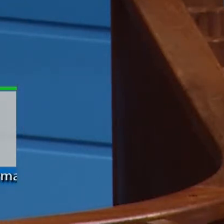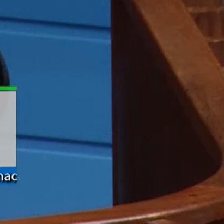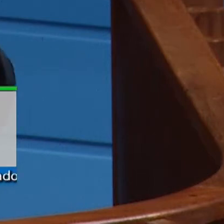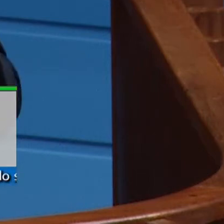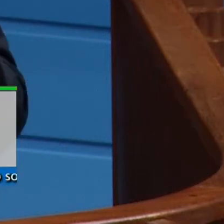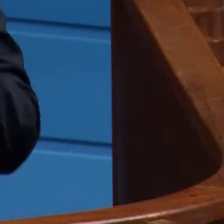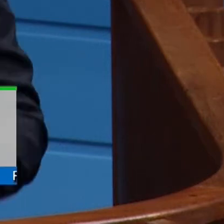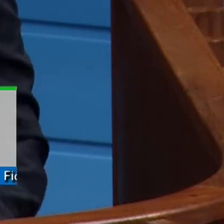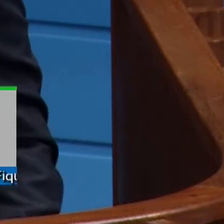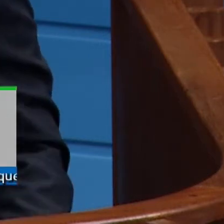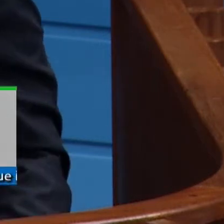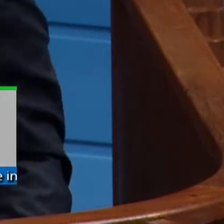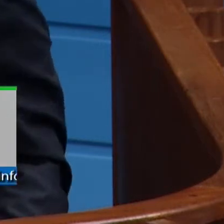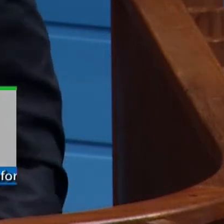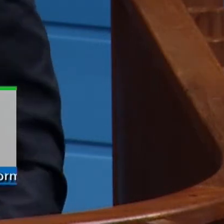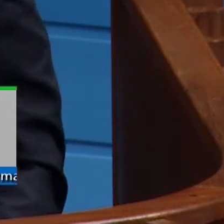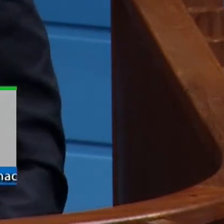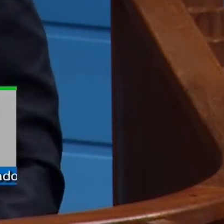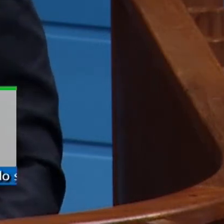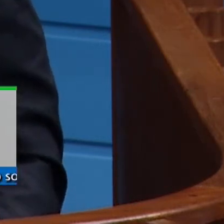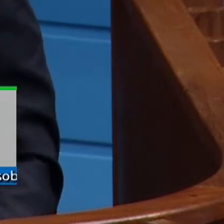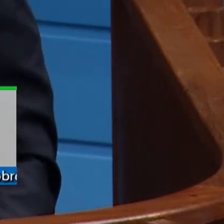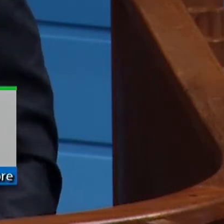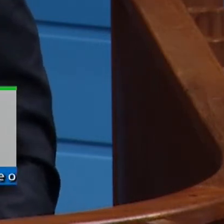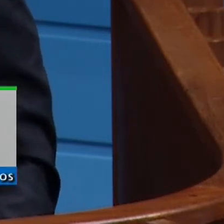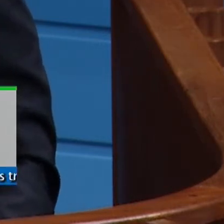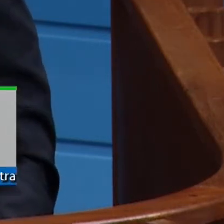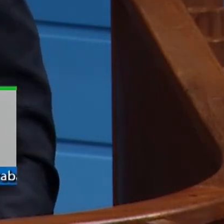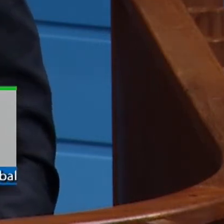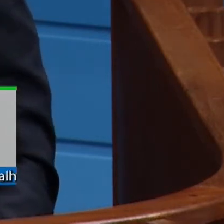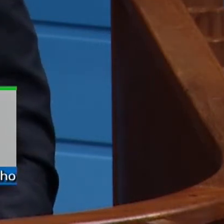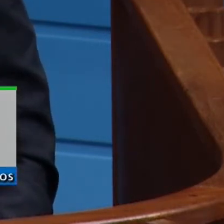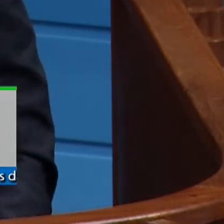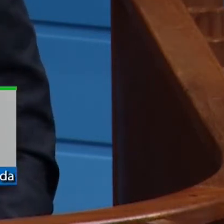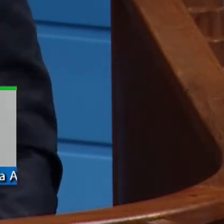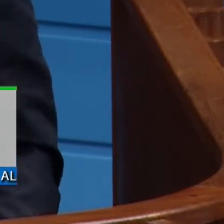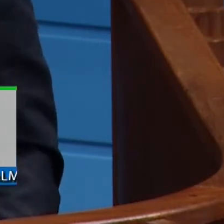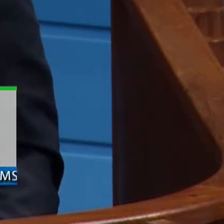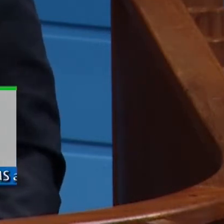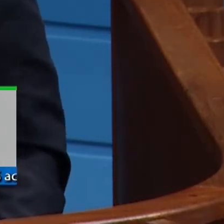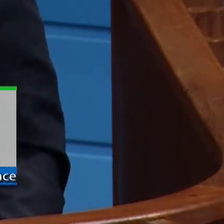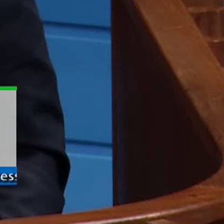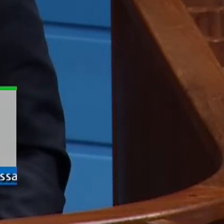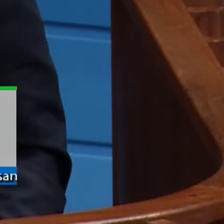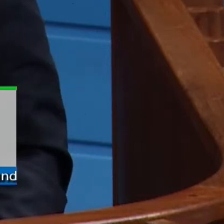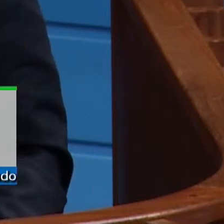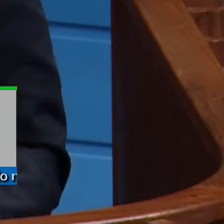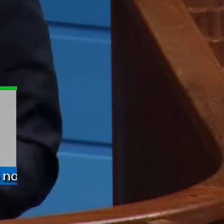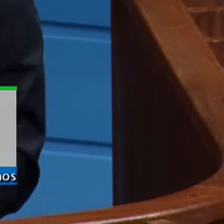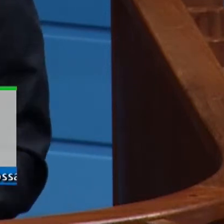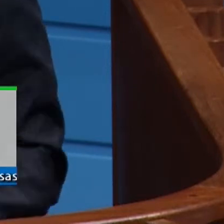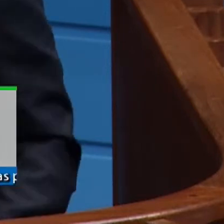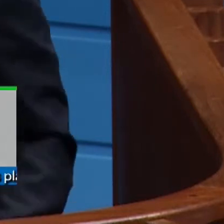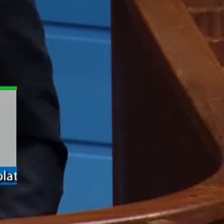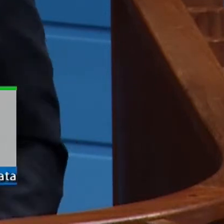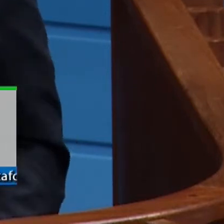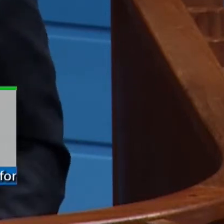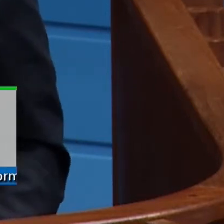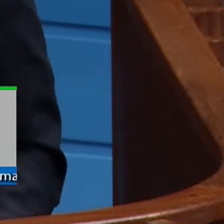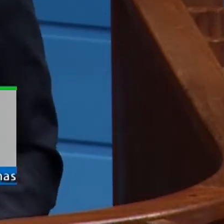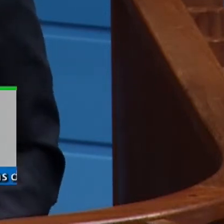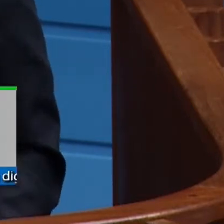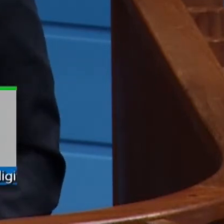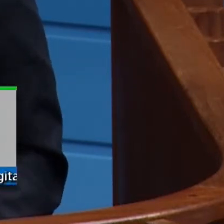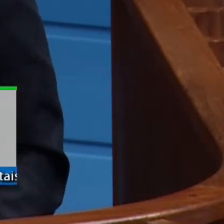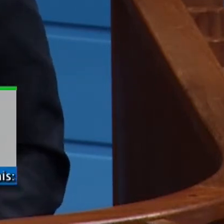nós vamos encerrar essa Semana Estadual da Água com o primeiro seminário